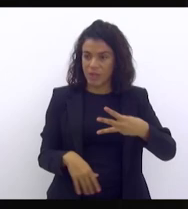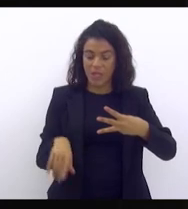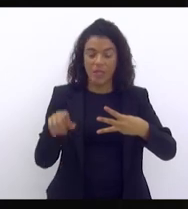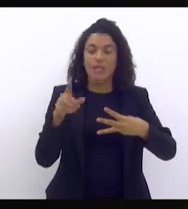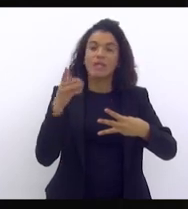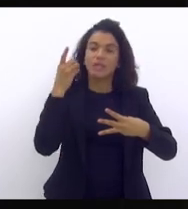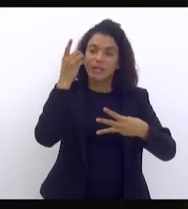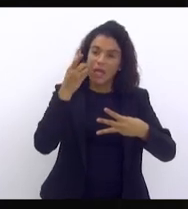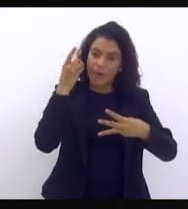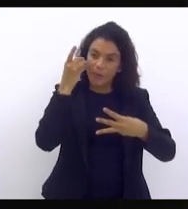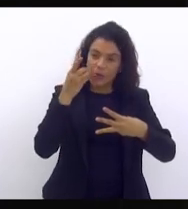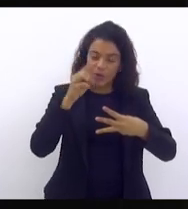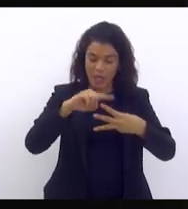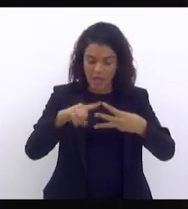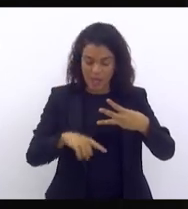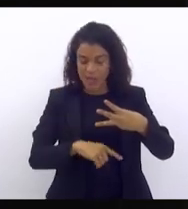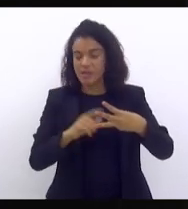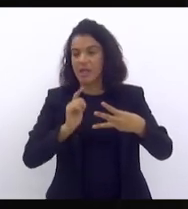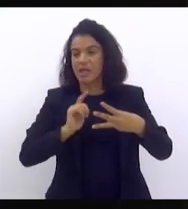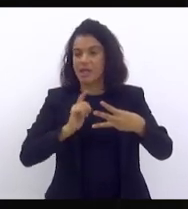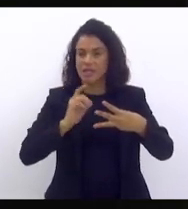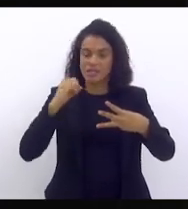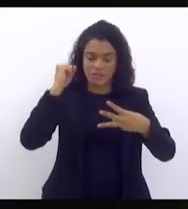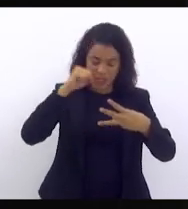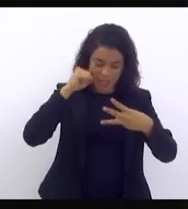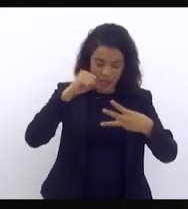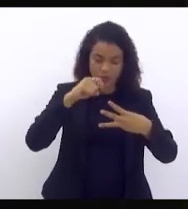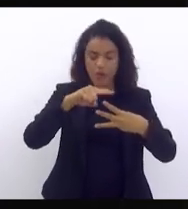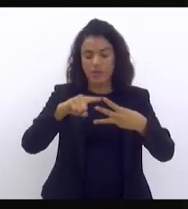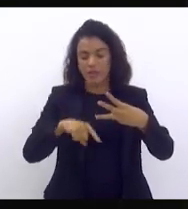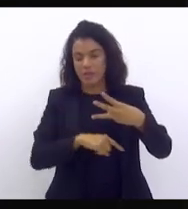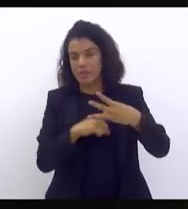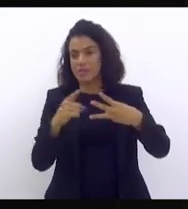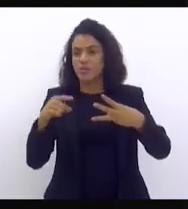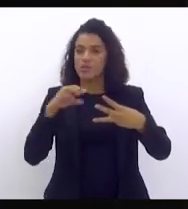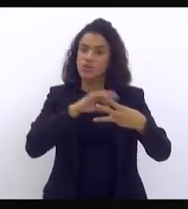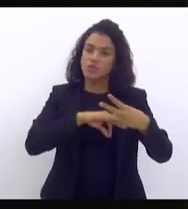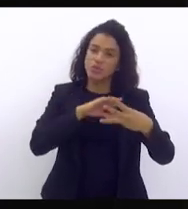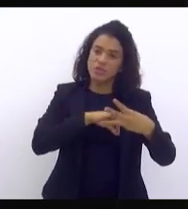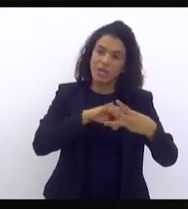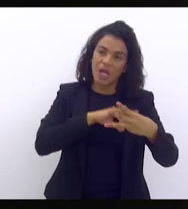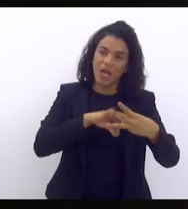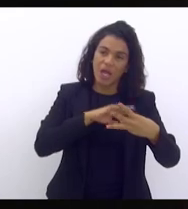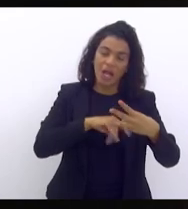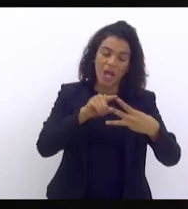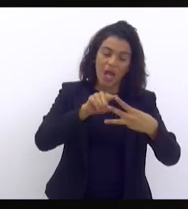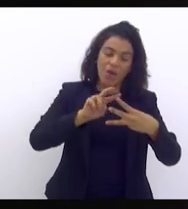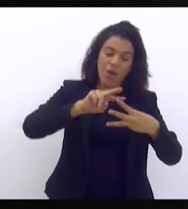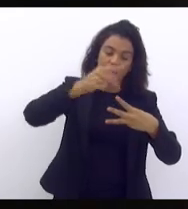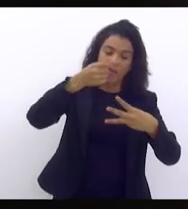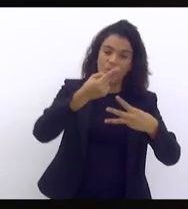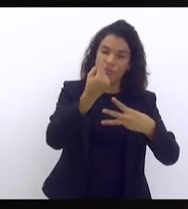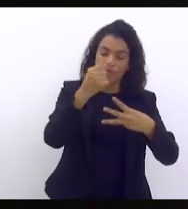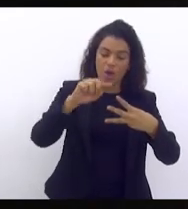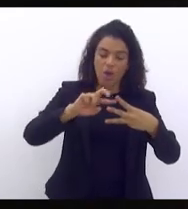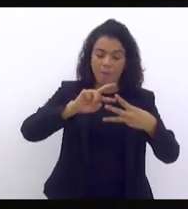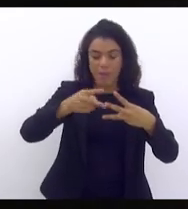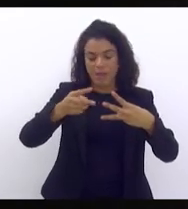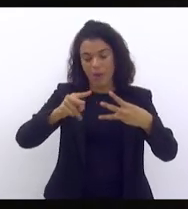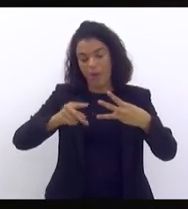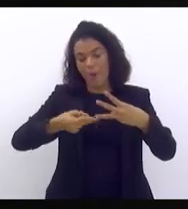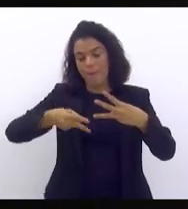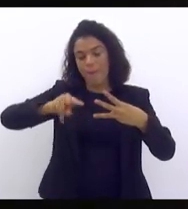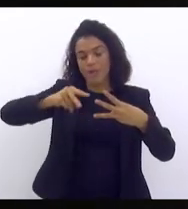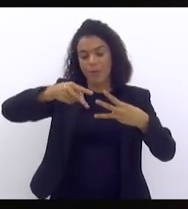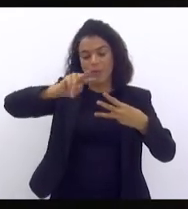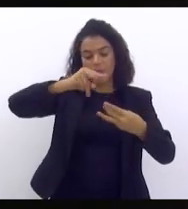Deputado tem tripartite, vereador tem tripartite, senador tem tripartite. Quando o salário de um aumenta o de todos. E do município paga o